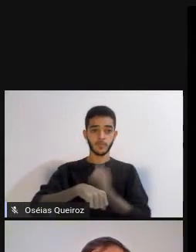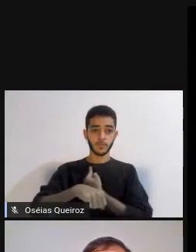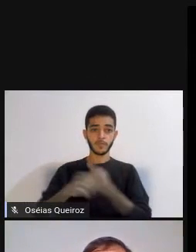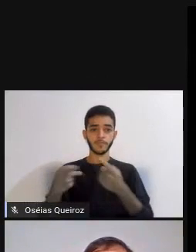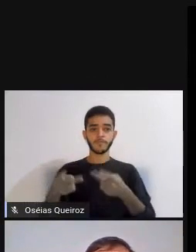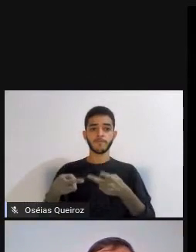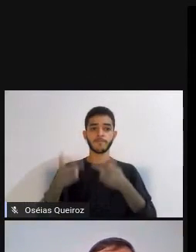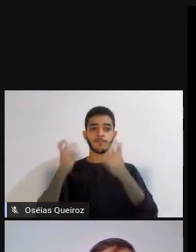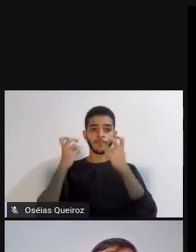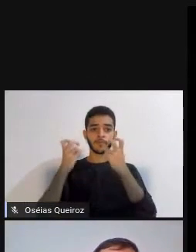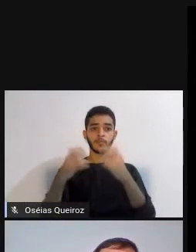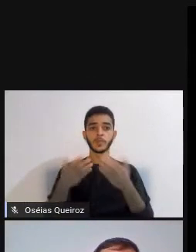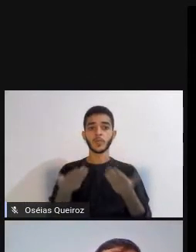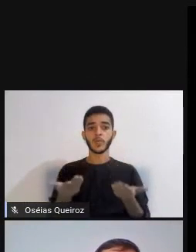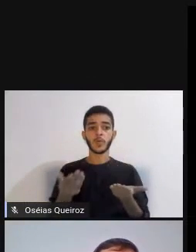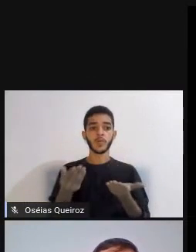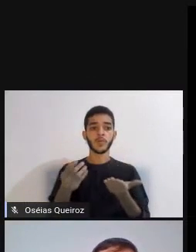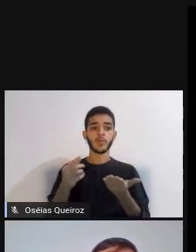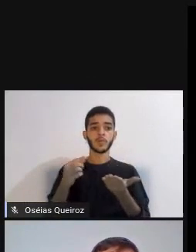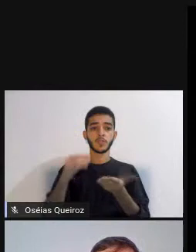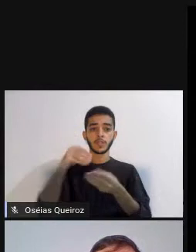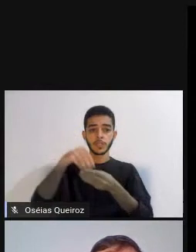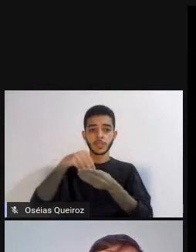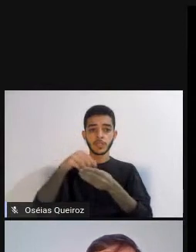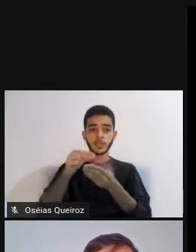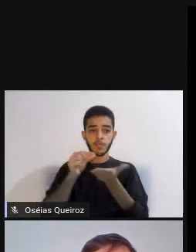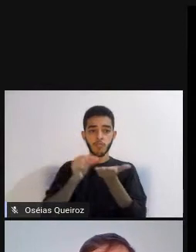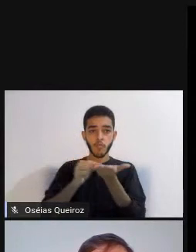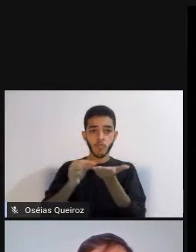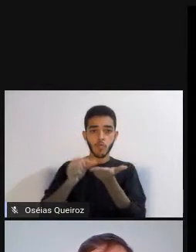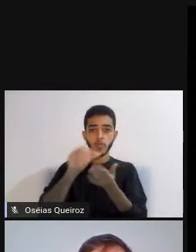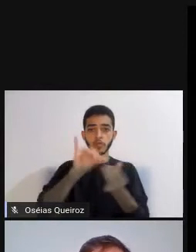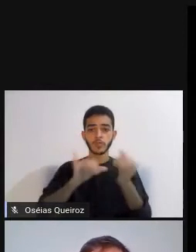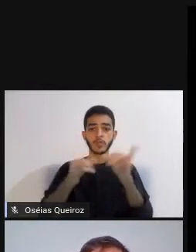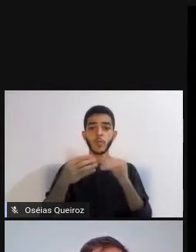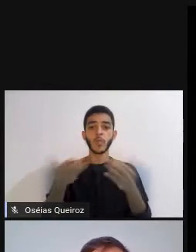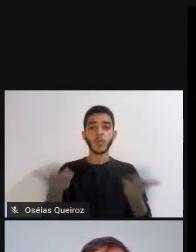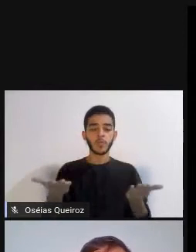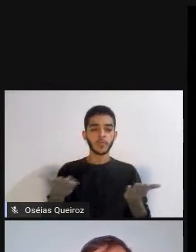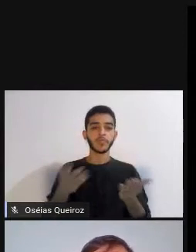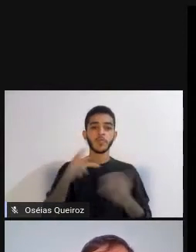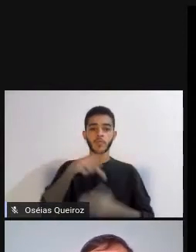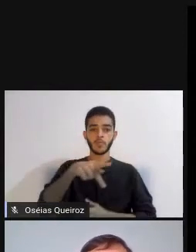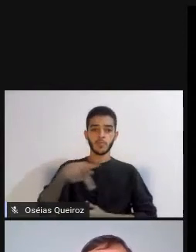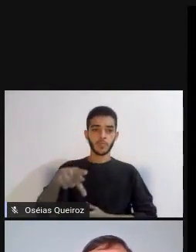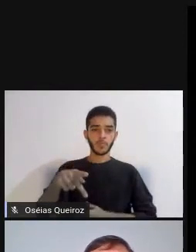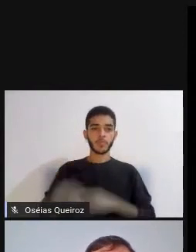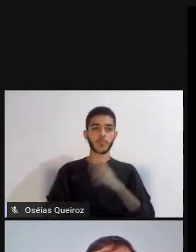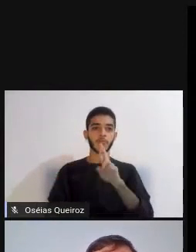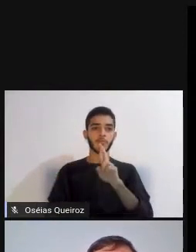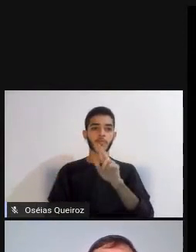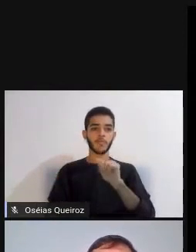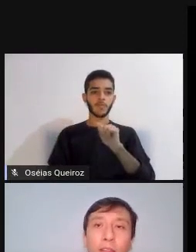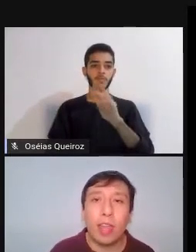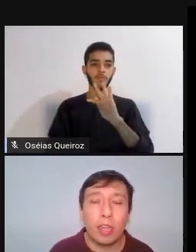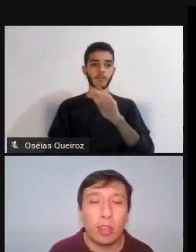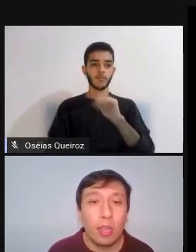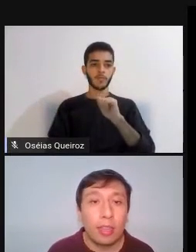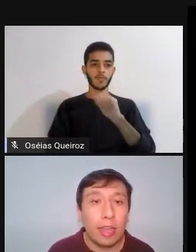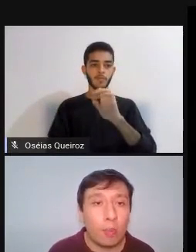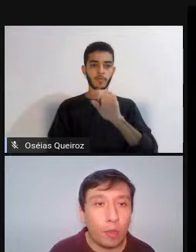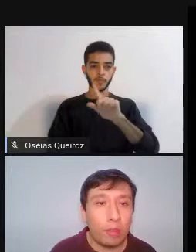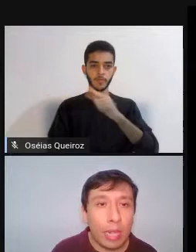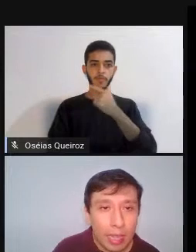identificar qual era a composição desse microplástico. Então, nós fizemos parceria com o professor Rafael, que é físico, e ele,